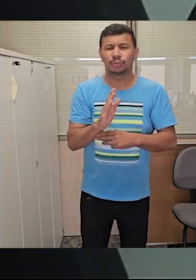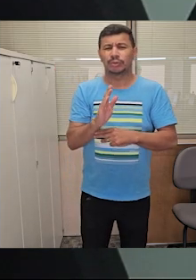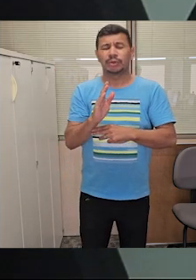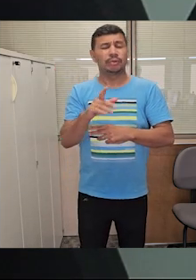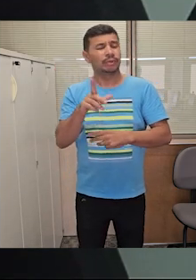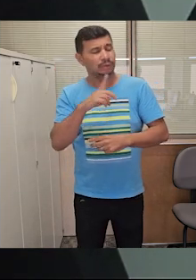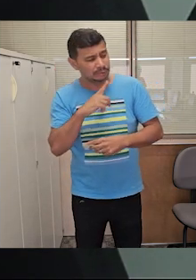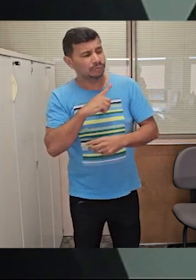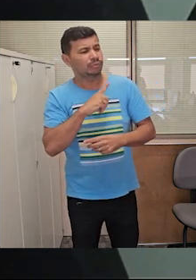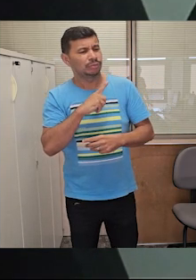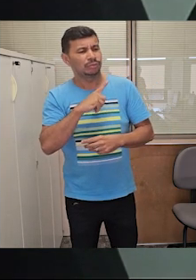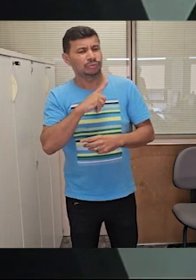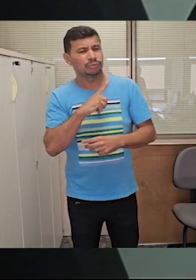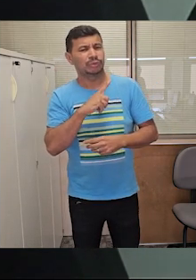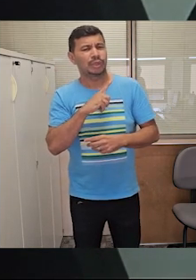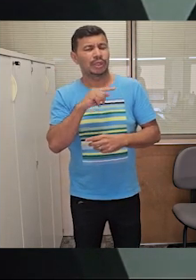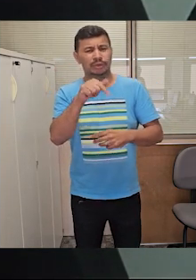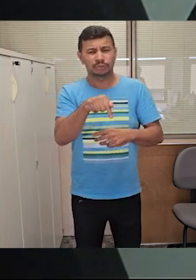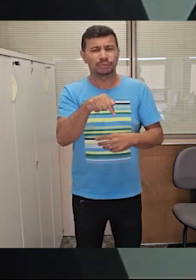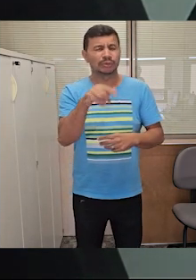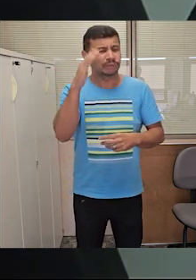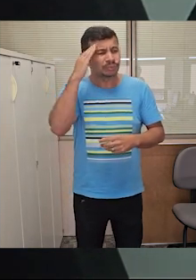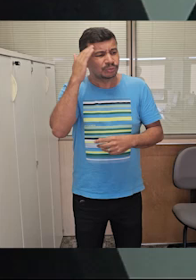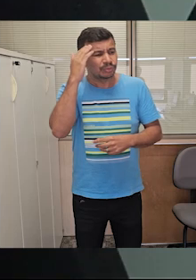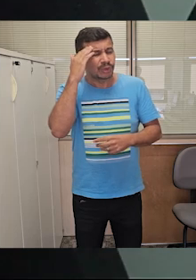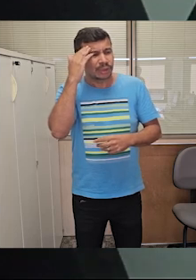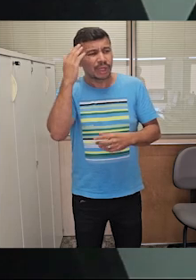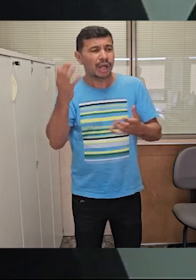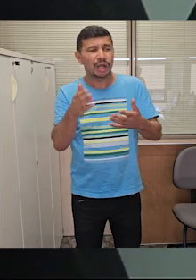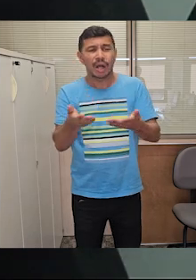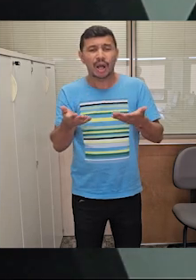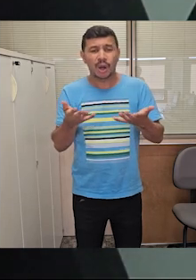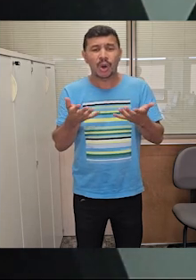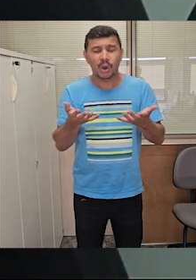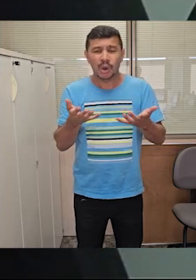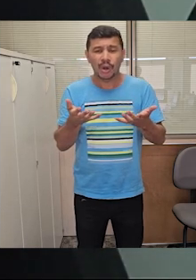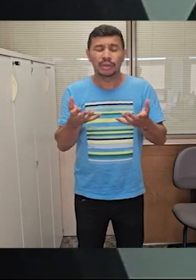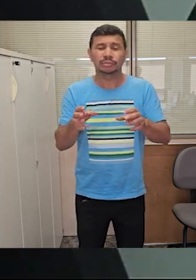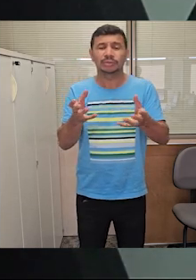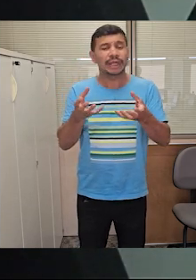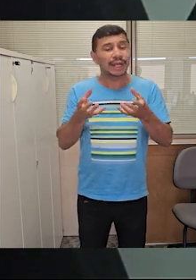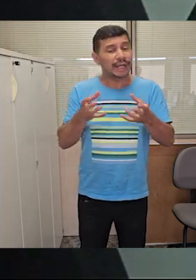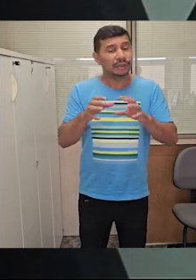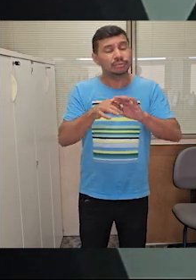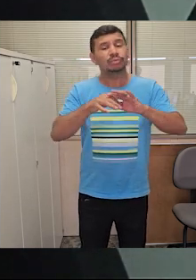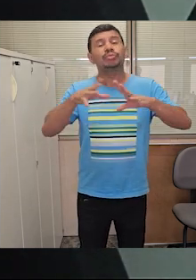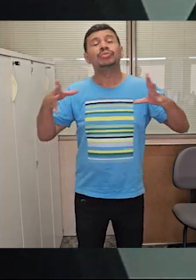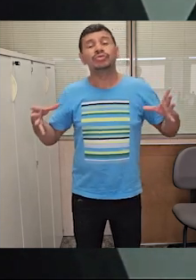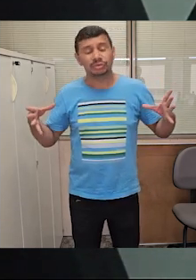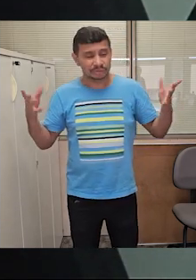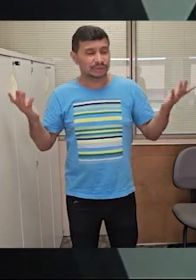por trás de tudo isso, entende? E agora ainda pedem anistia, pelo amor de